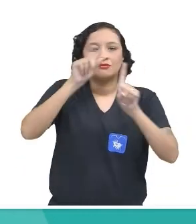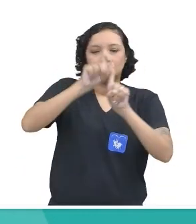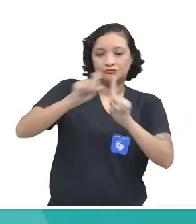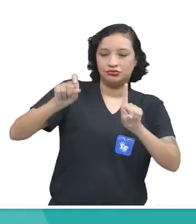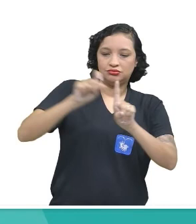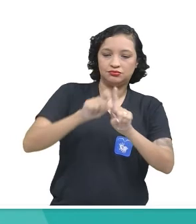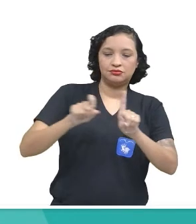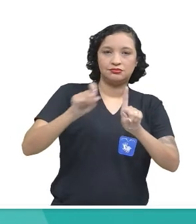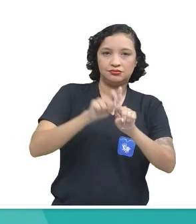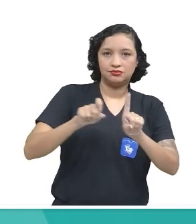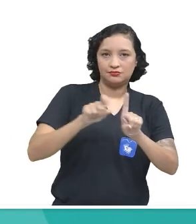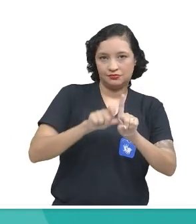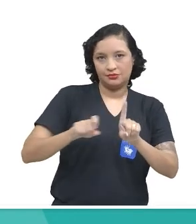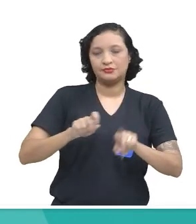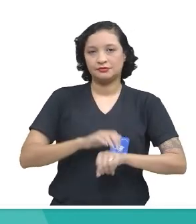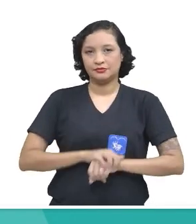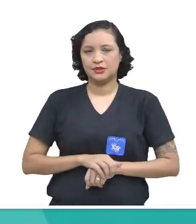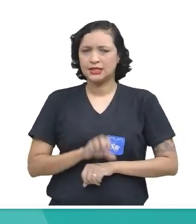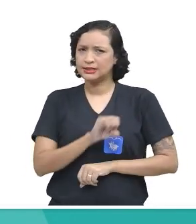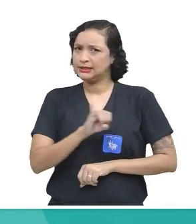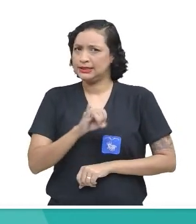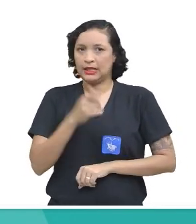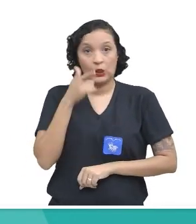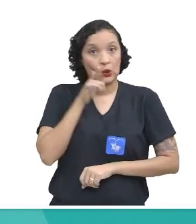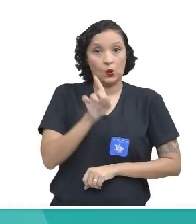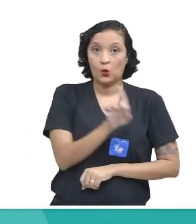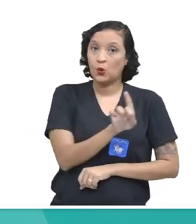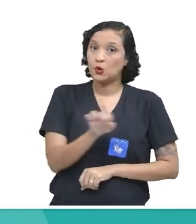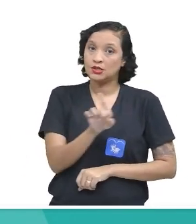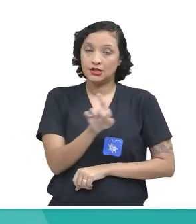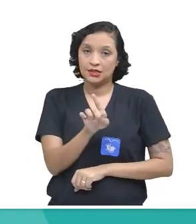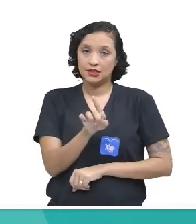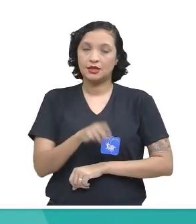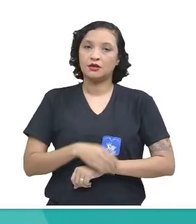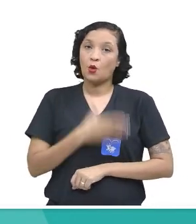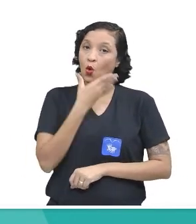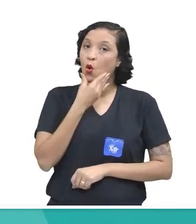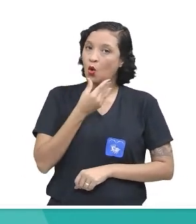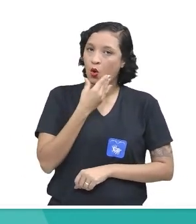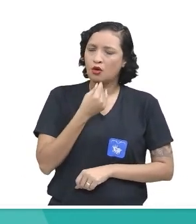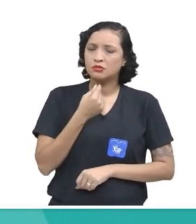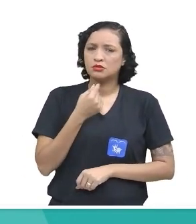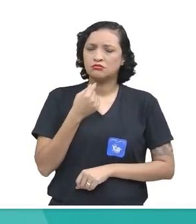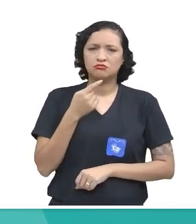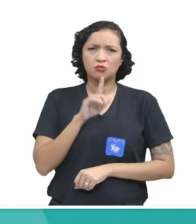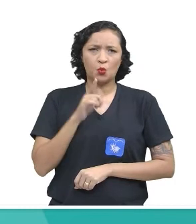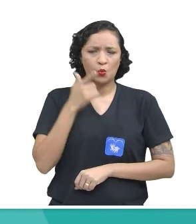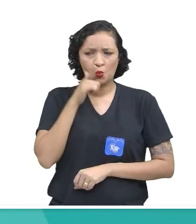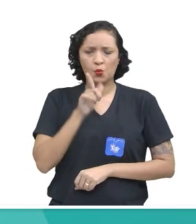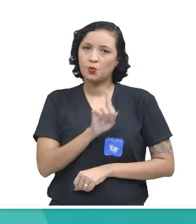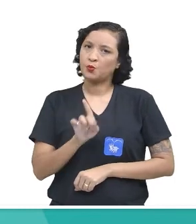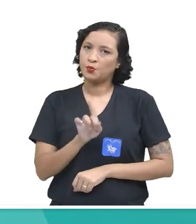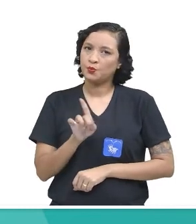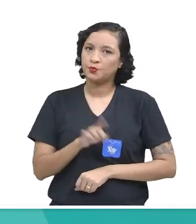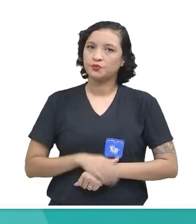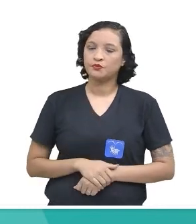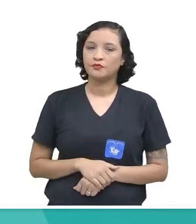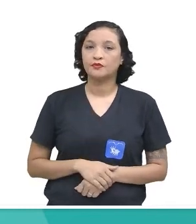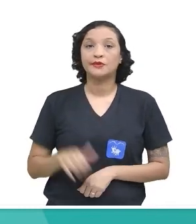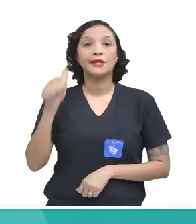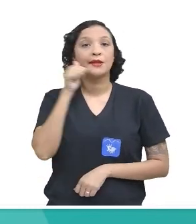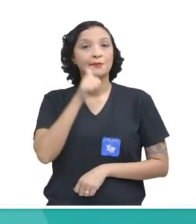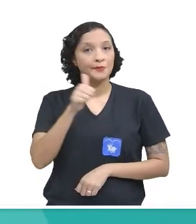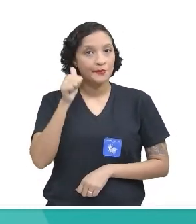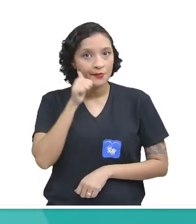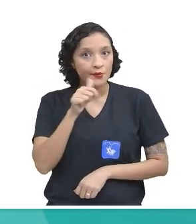uma rima. Caso eles não consigam, no caso o homem, caso ele não consiga, a mulher vai